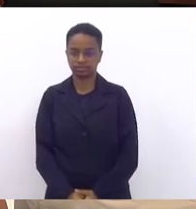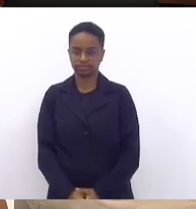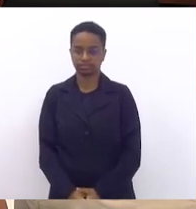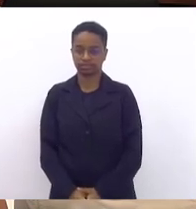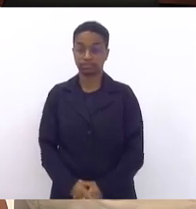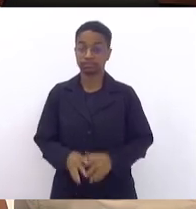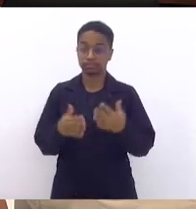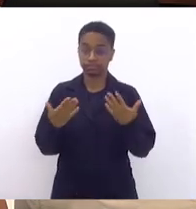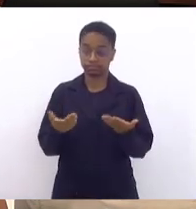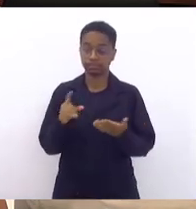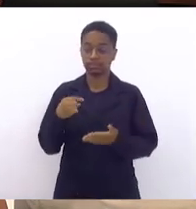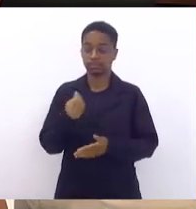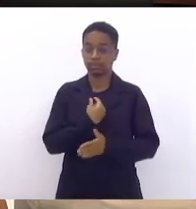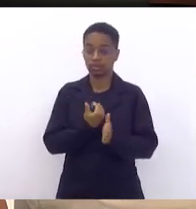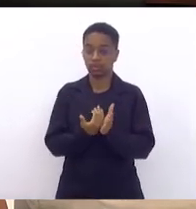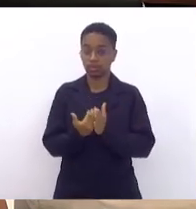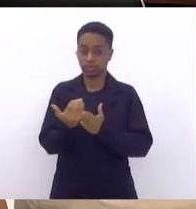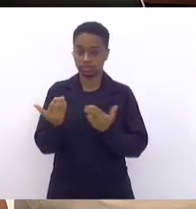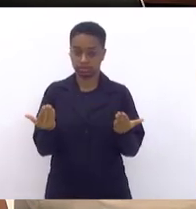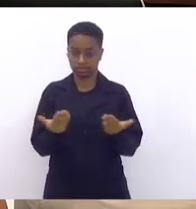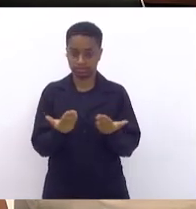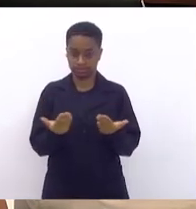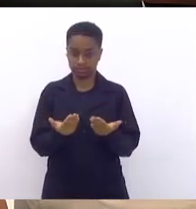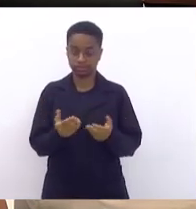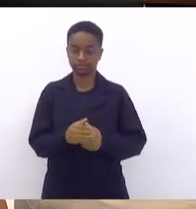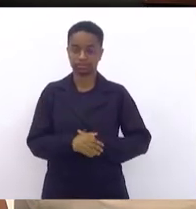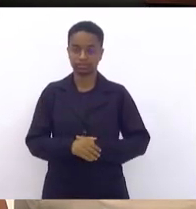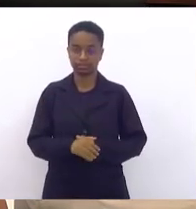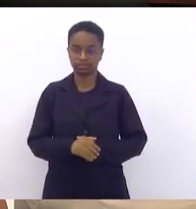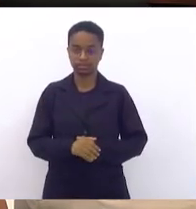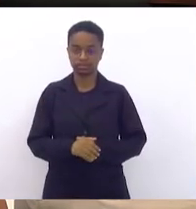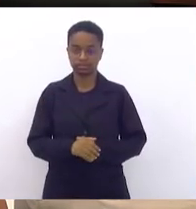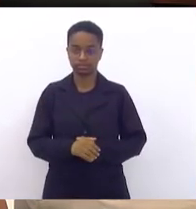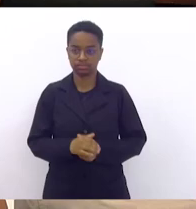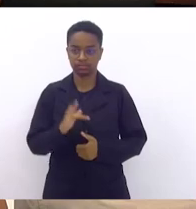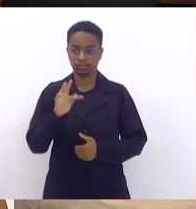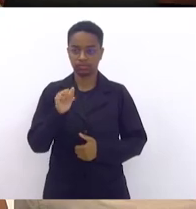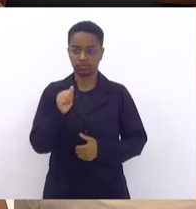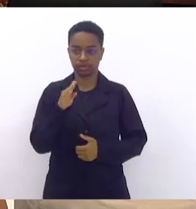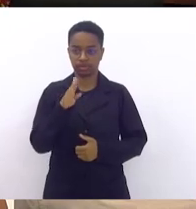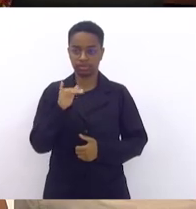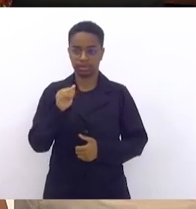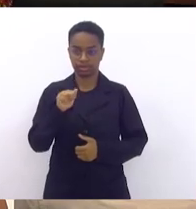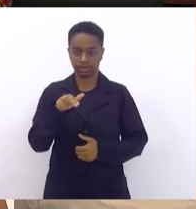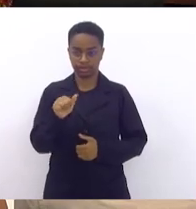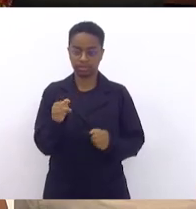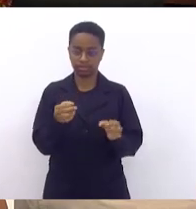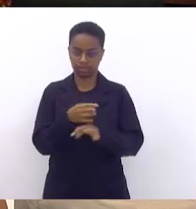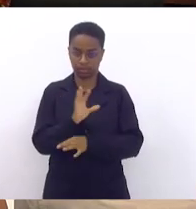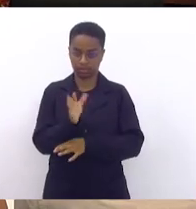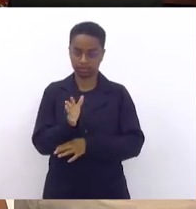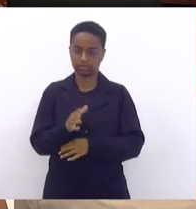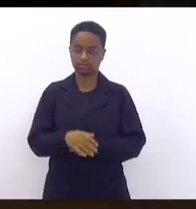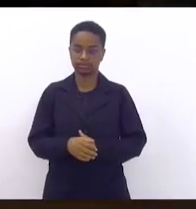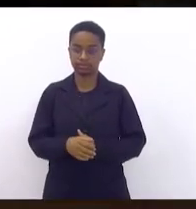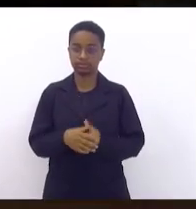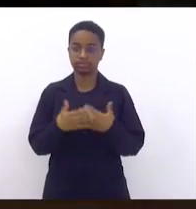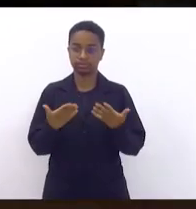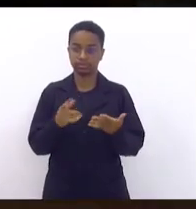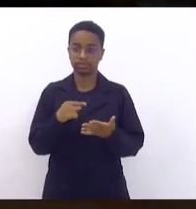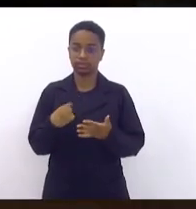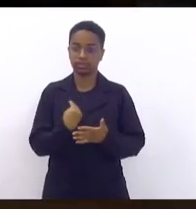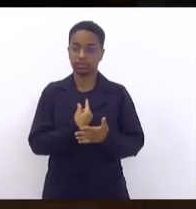bom então a gente vai iniciar agora é a Fabiana já tá aqui o gladistão já tá aqui né tá a gente vai